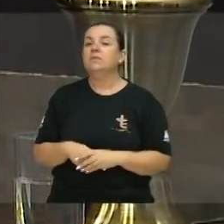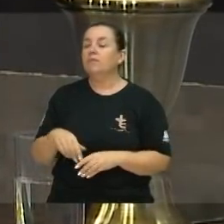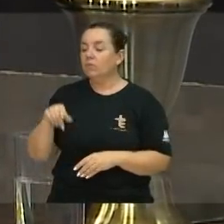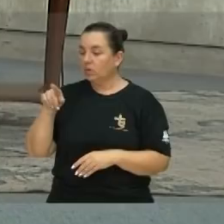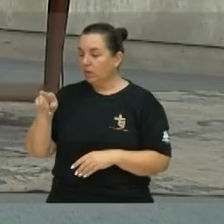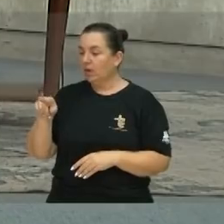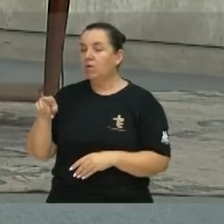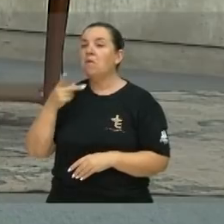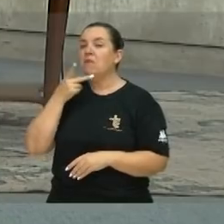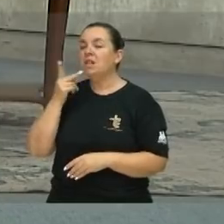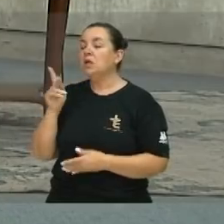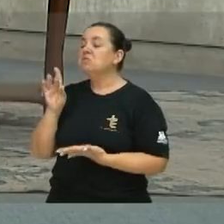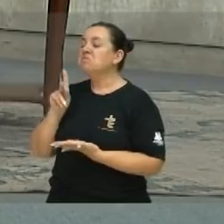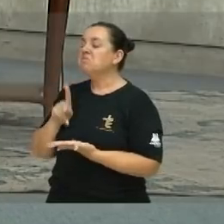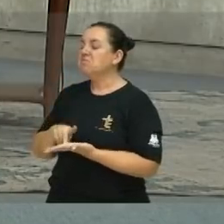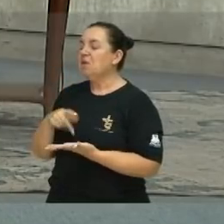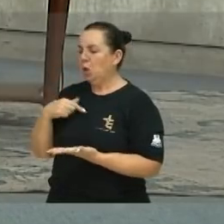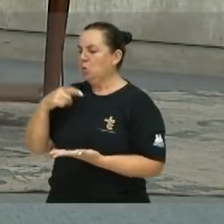afirmação